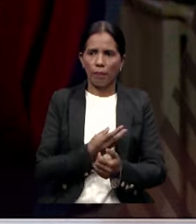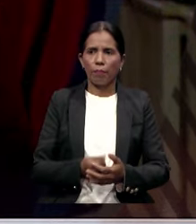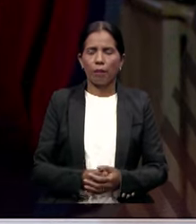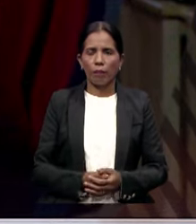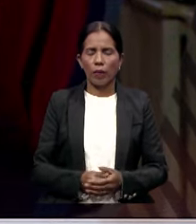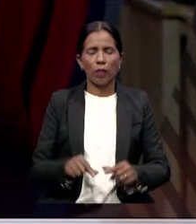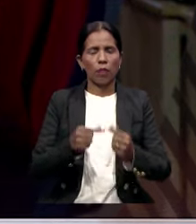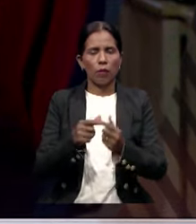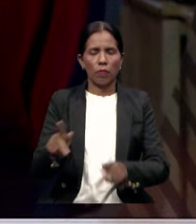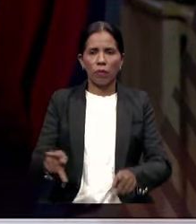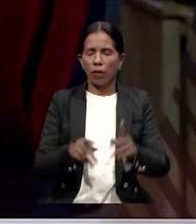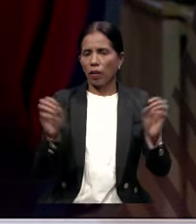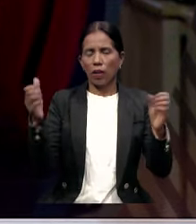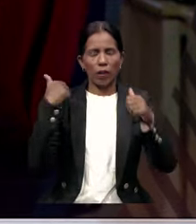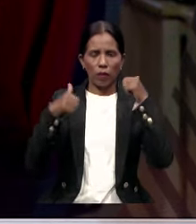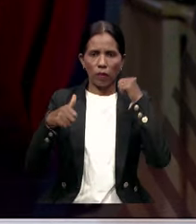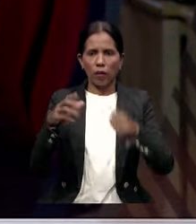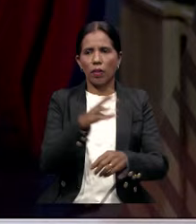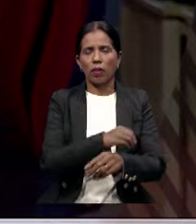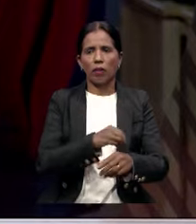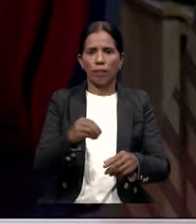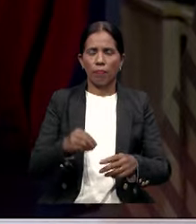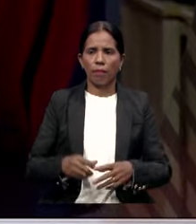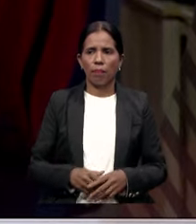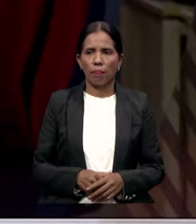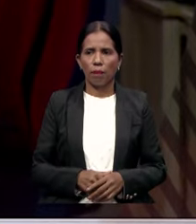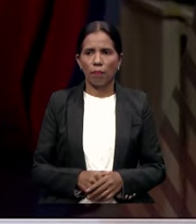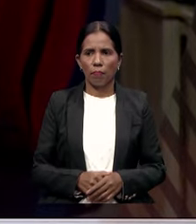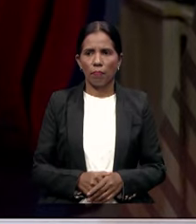Setor público lai atividade e a loron tolerância de ponto.